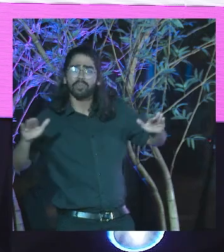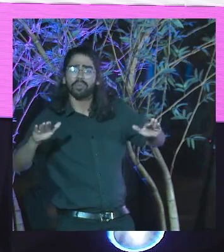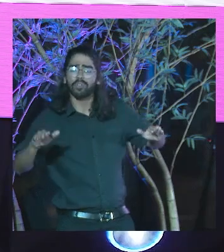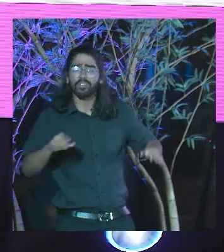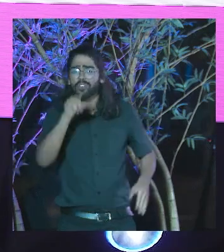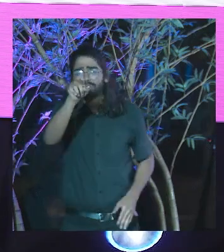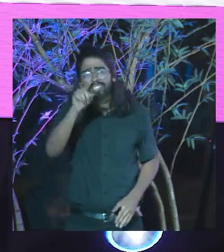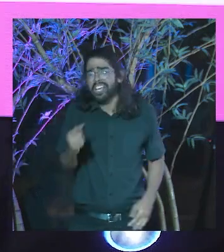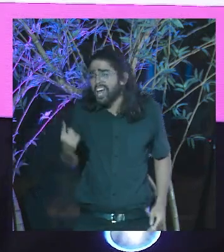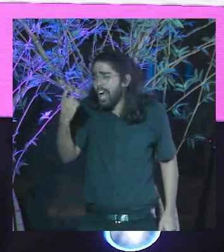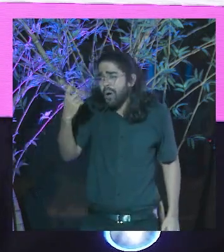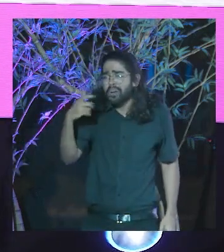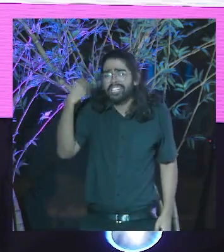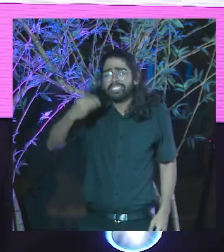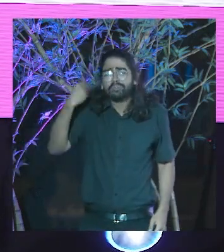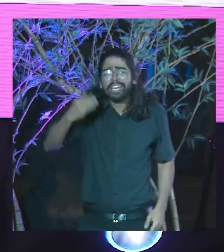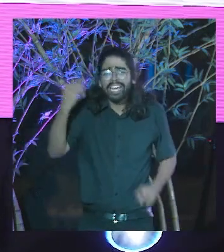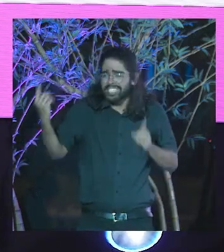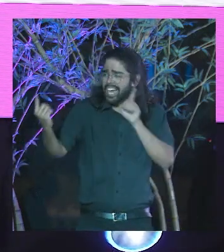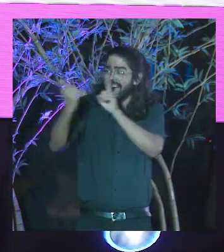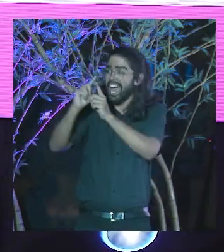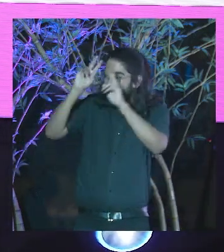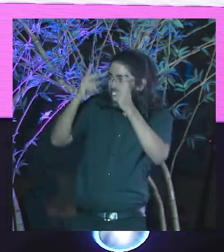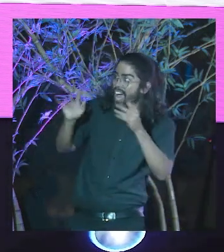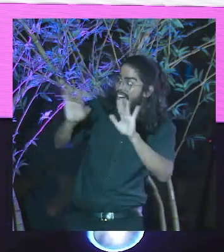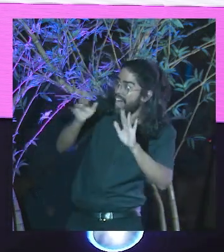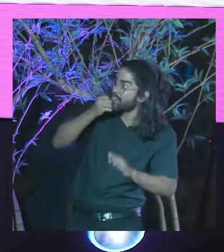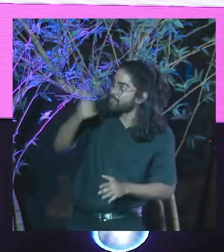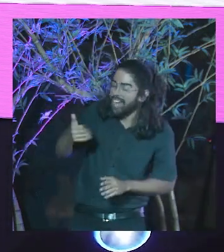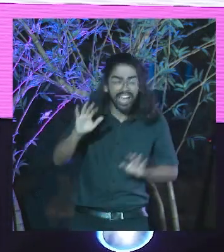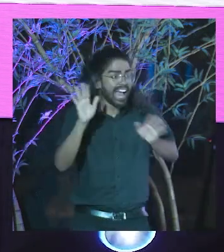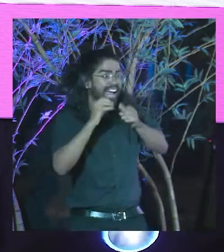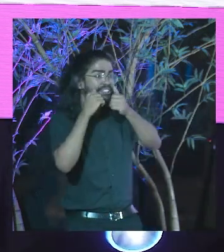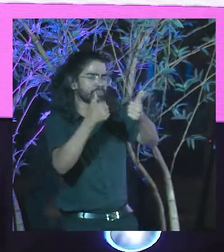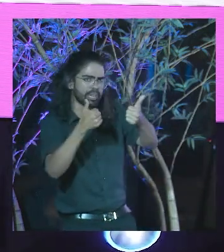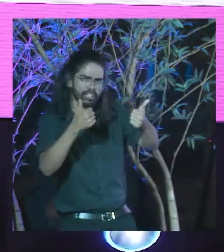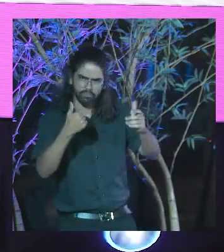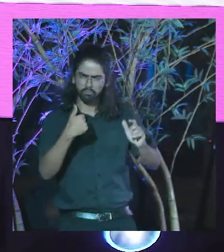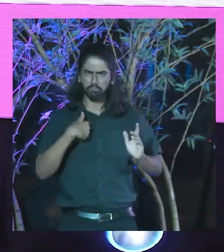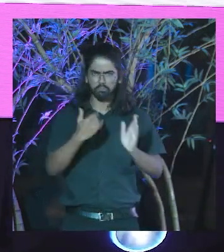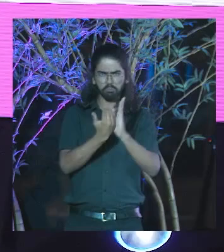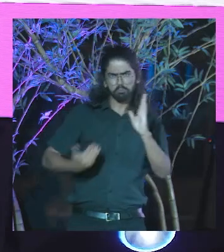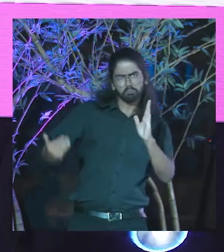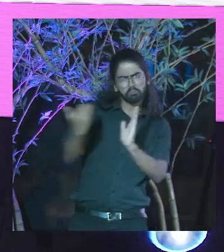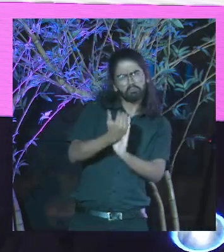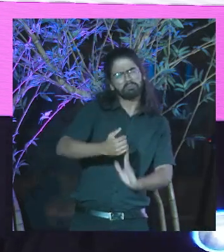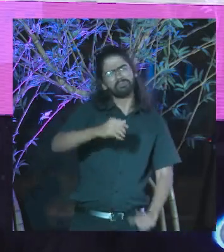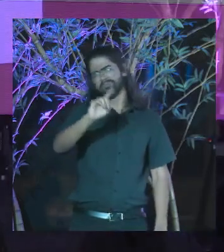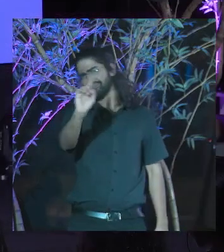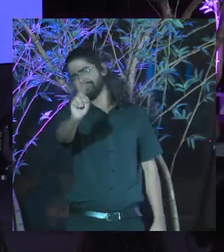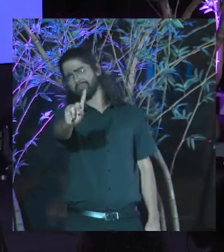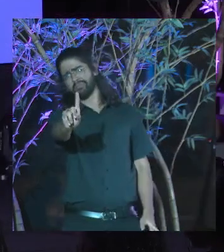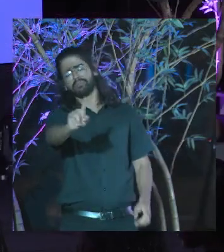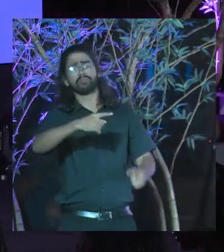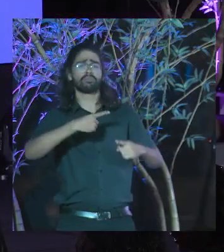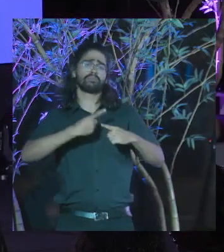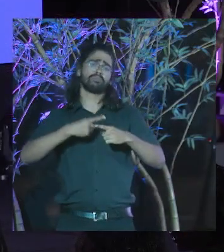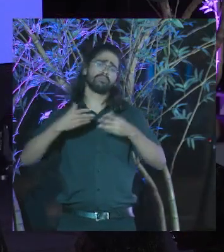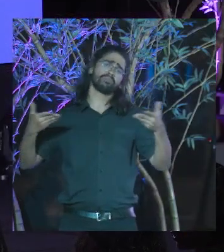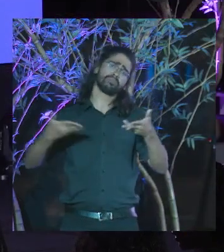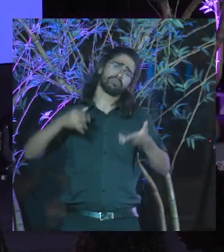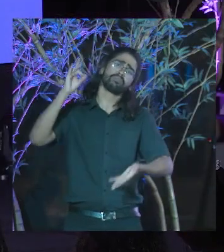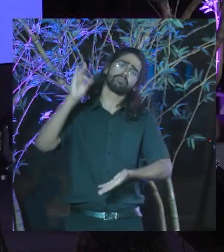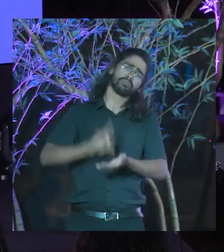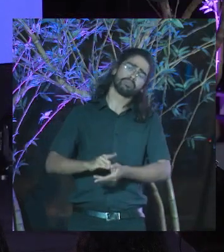salvação daquele indivíduo para ter uma relação humana. Eu estou indo ao extremo, mas não é tão extremo assim. É exatamente o que está